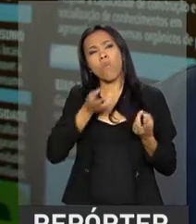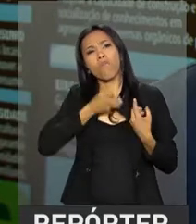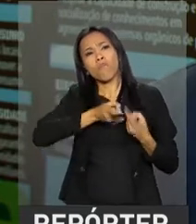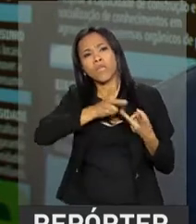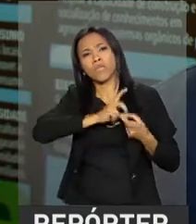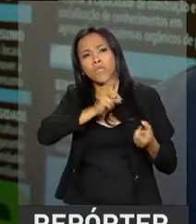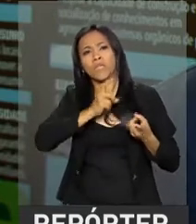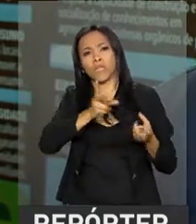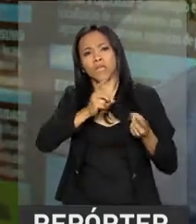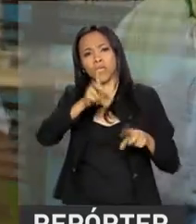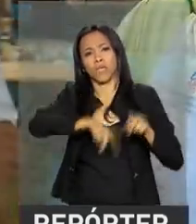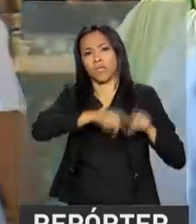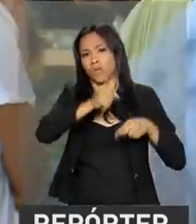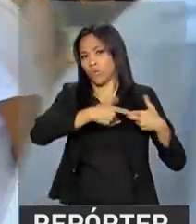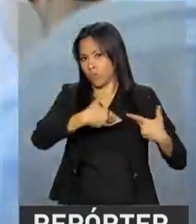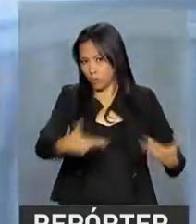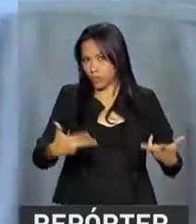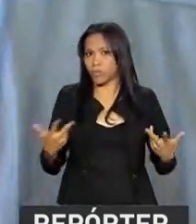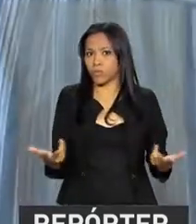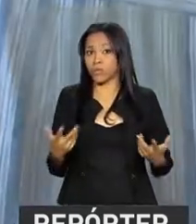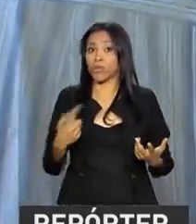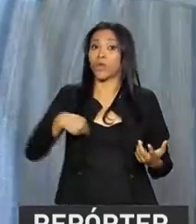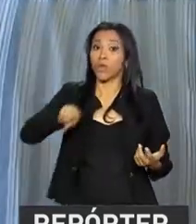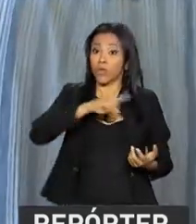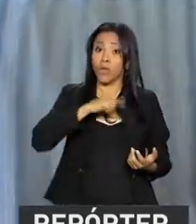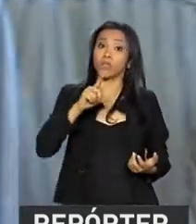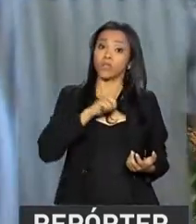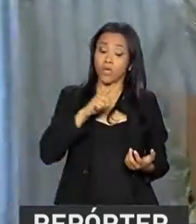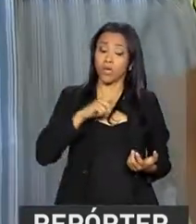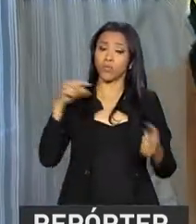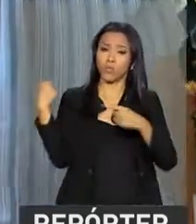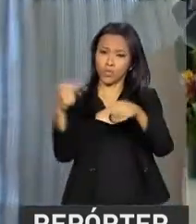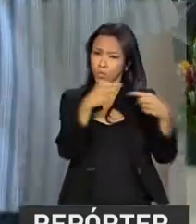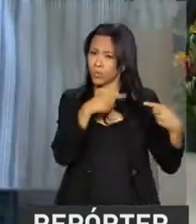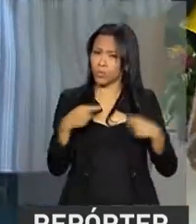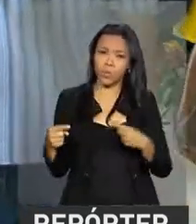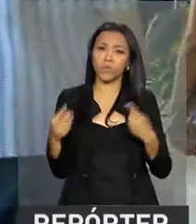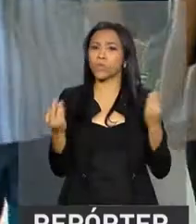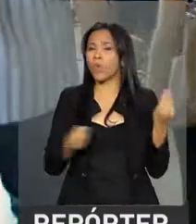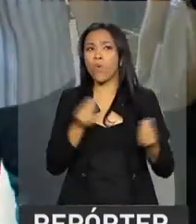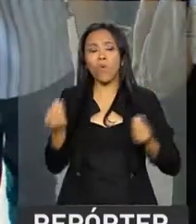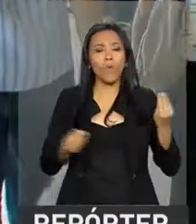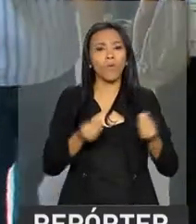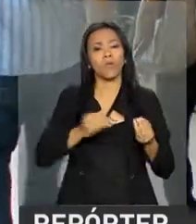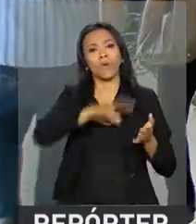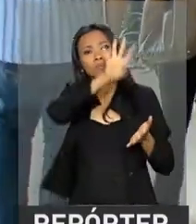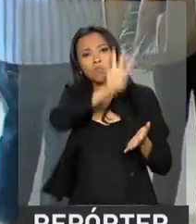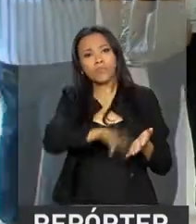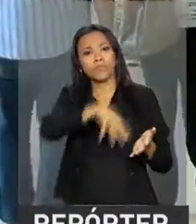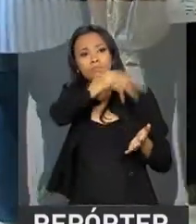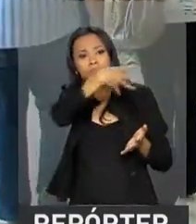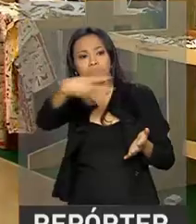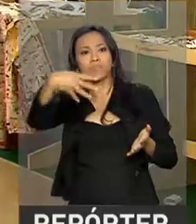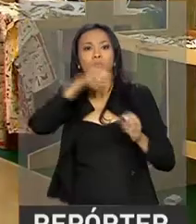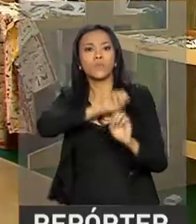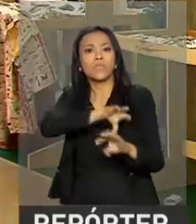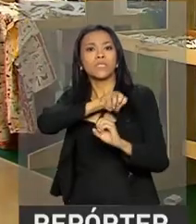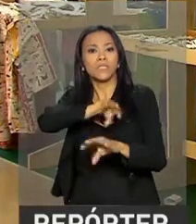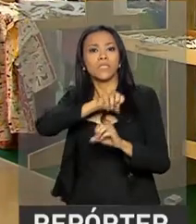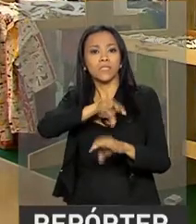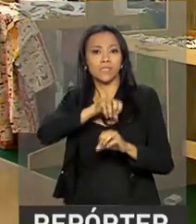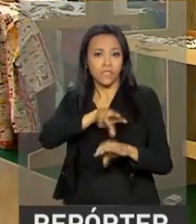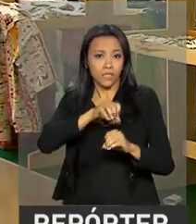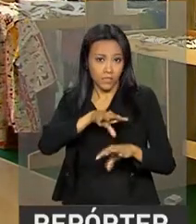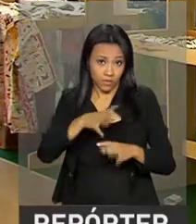produtos agroecológicos. Nós temos, inclusive, discussões sobre as grades curriculares do ensino das ciências agrárias